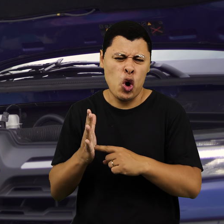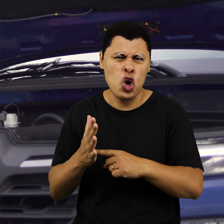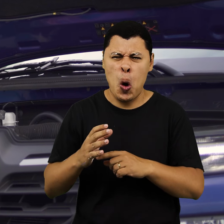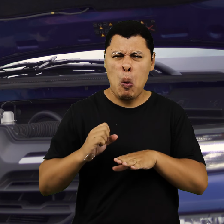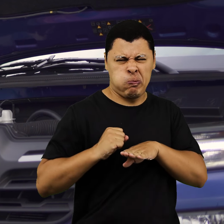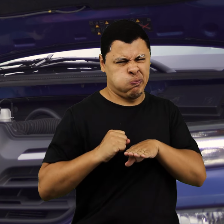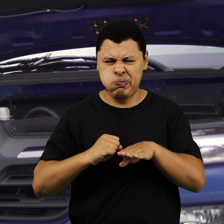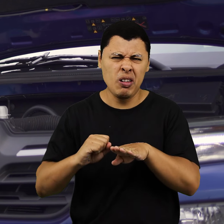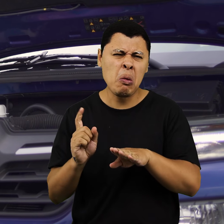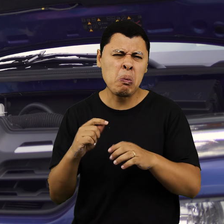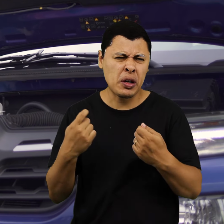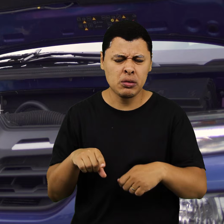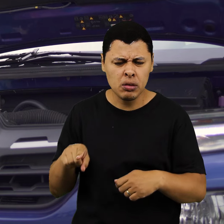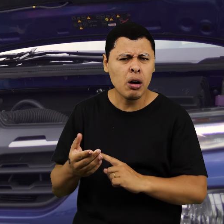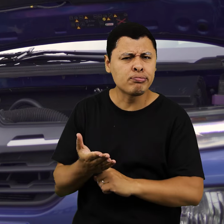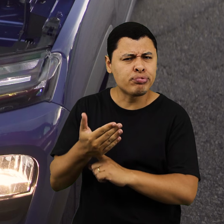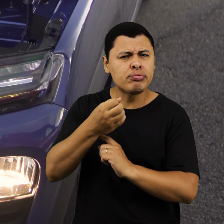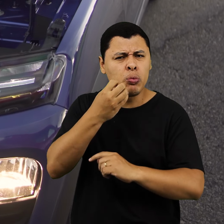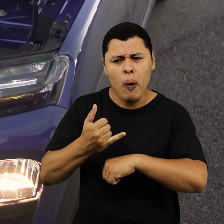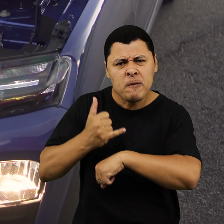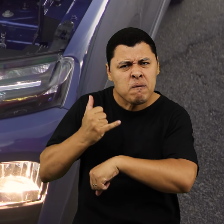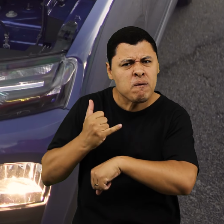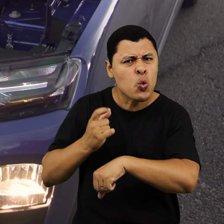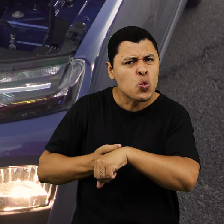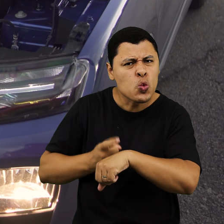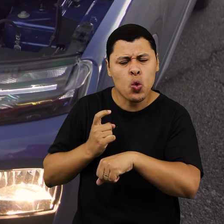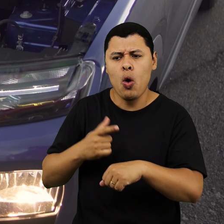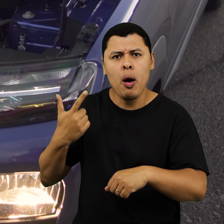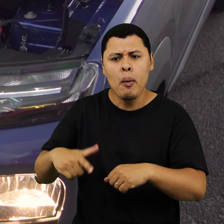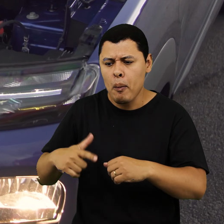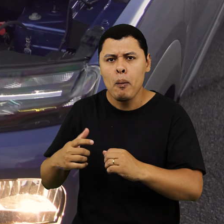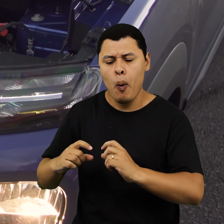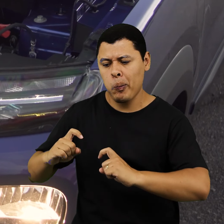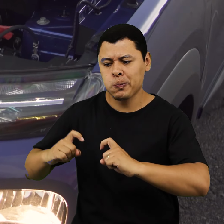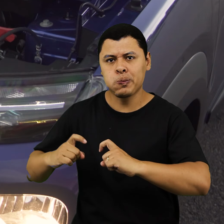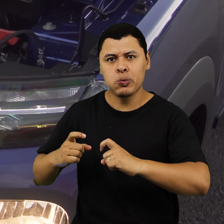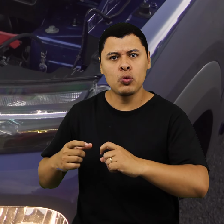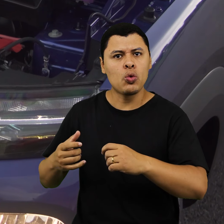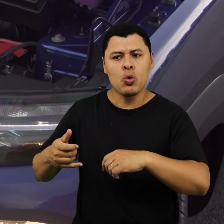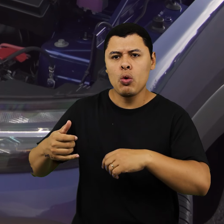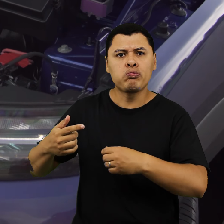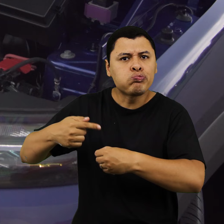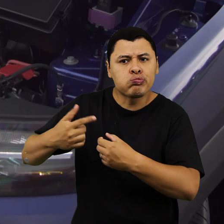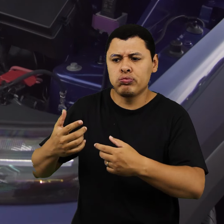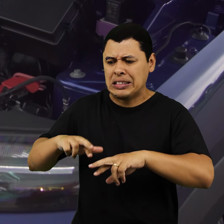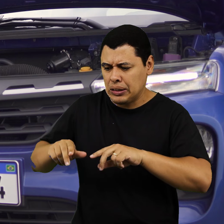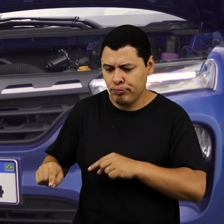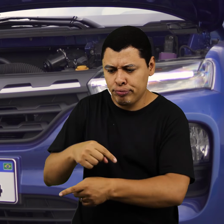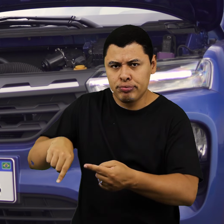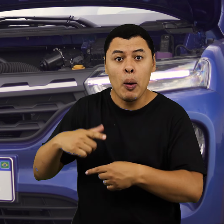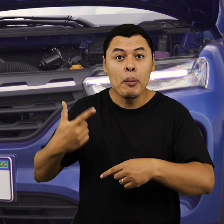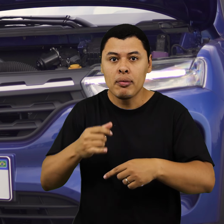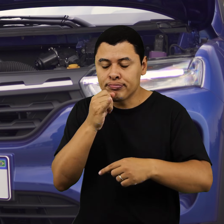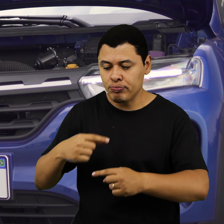motor, que ainda é bastante moderno, né? Bloco, cabeçote de alumínio, bomba de óleo de volume variável, sincronização por corrente e mesmo um sistema de alternador